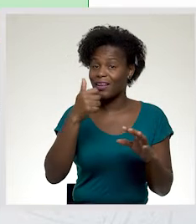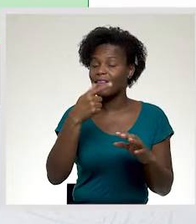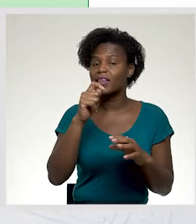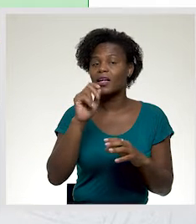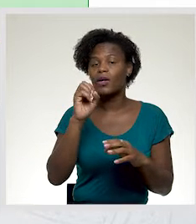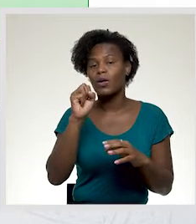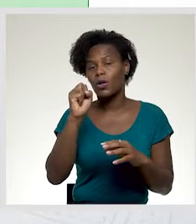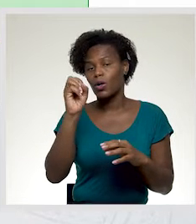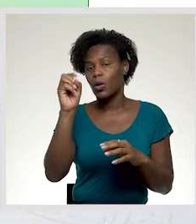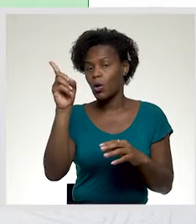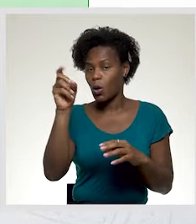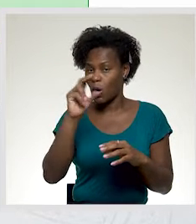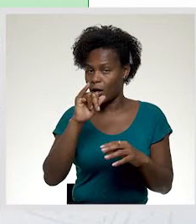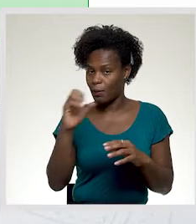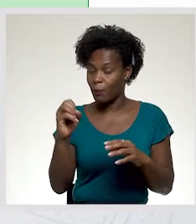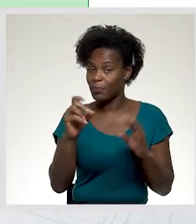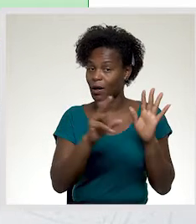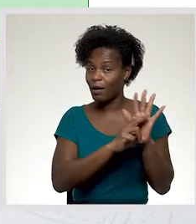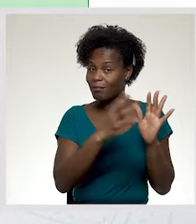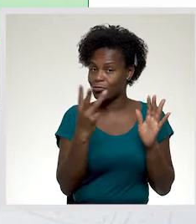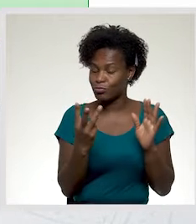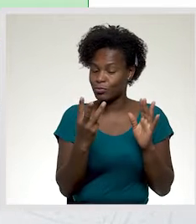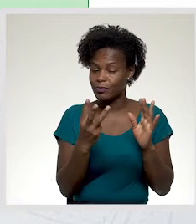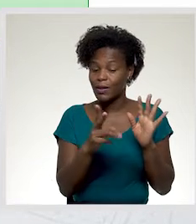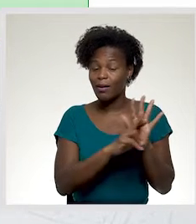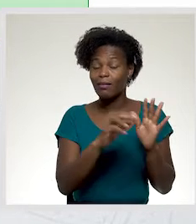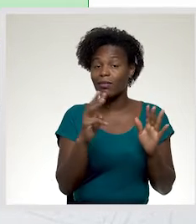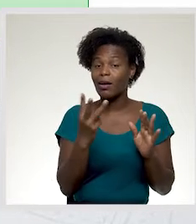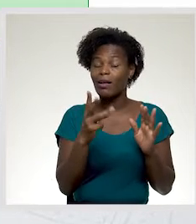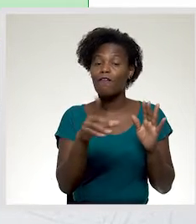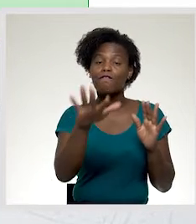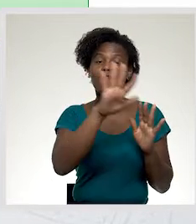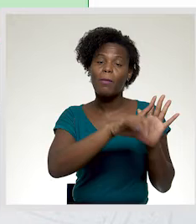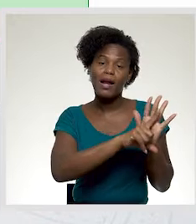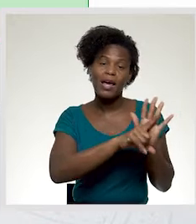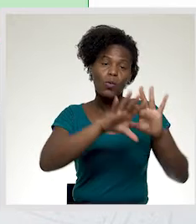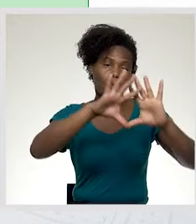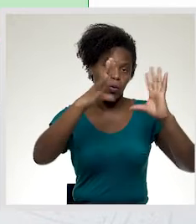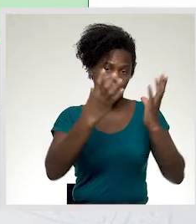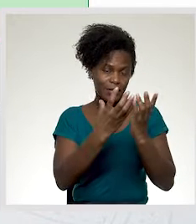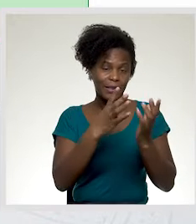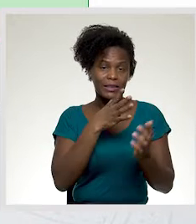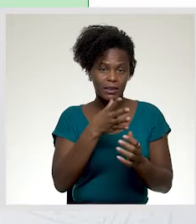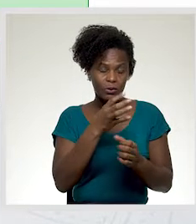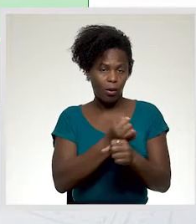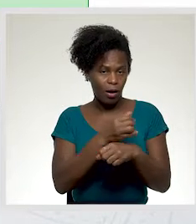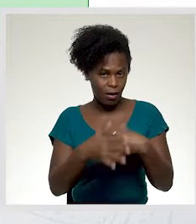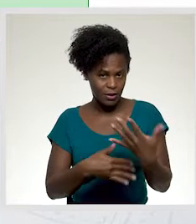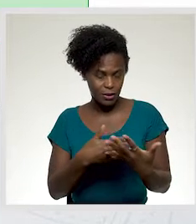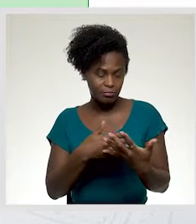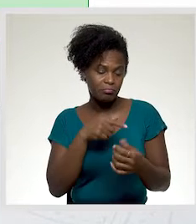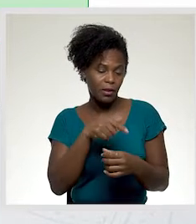máximas. A primeira máxima, que é a fórmula da lei universal, diz: age segundo uma